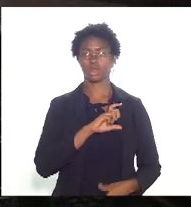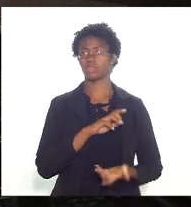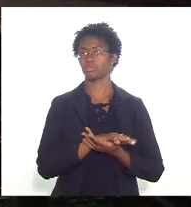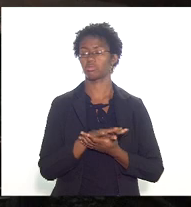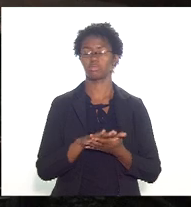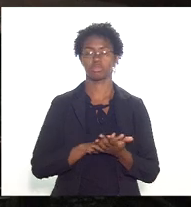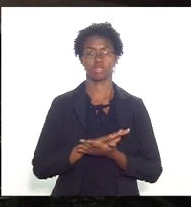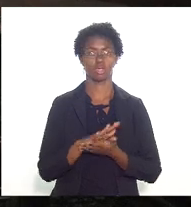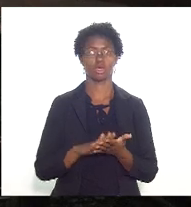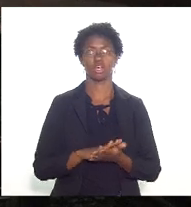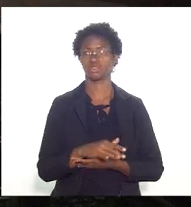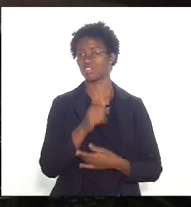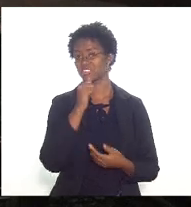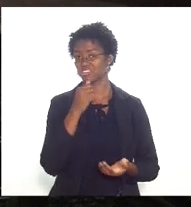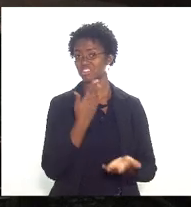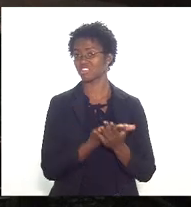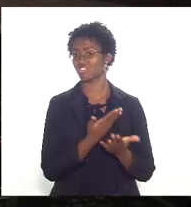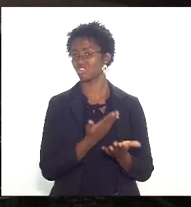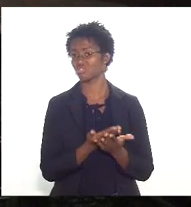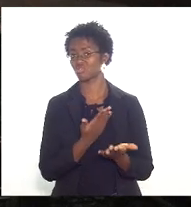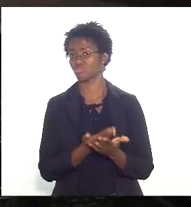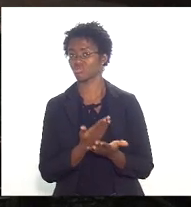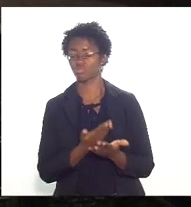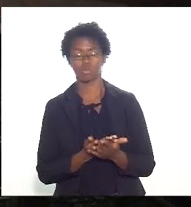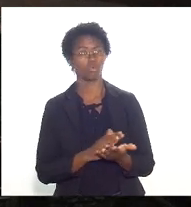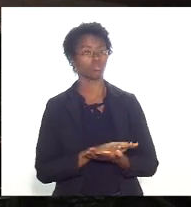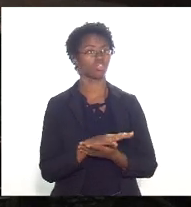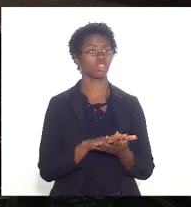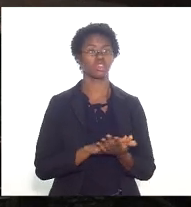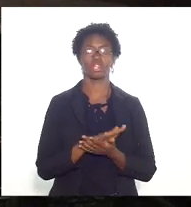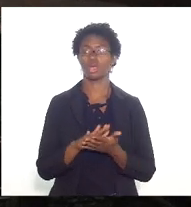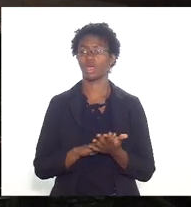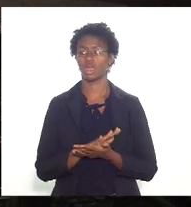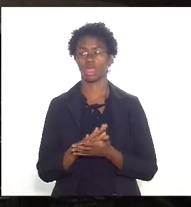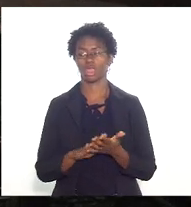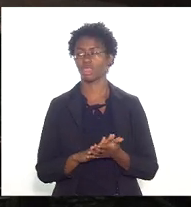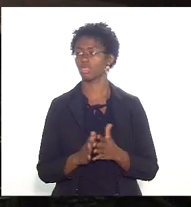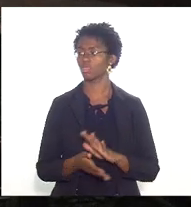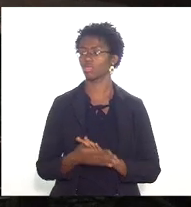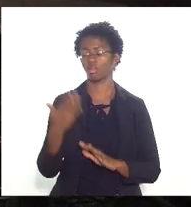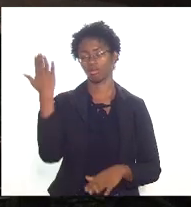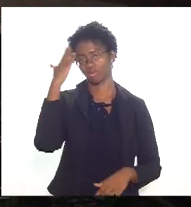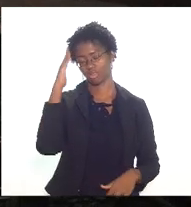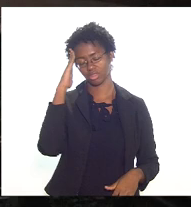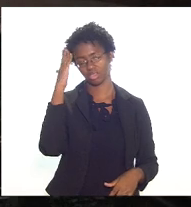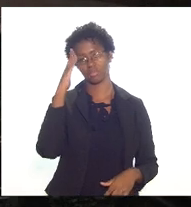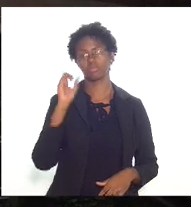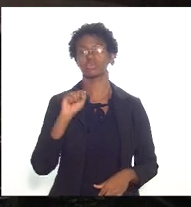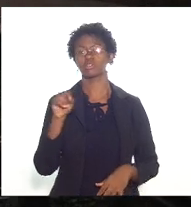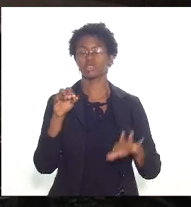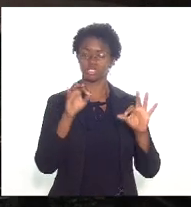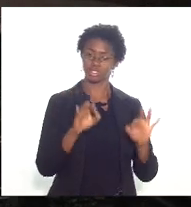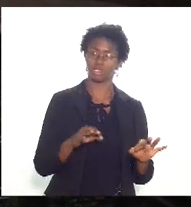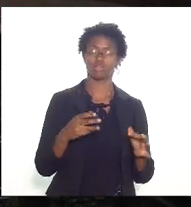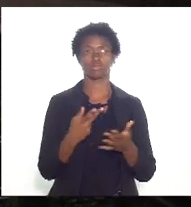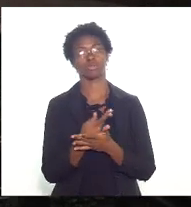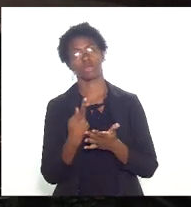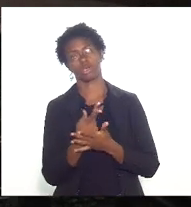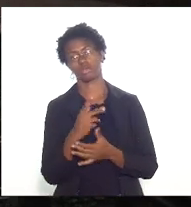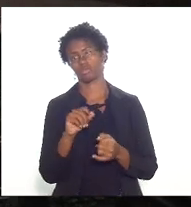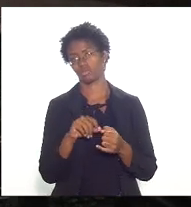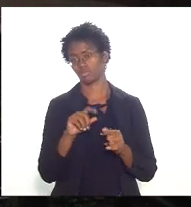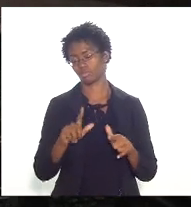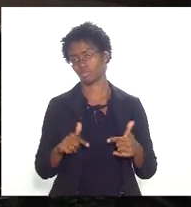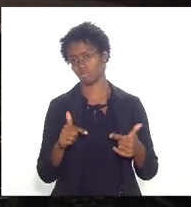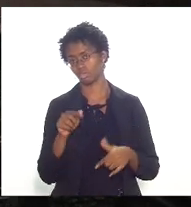um devido estudo um devido uma devido à conclusão de que se a forma correta ou não de se fazer a